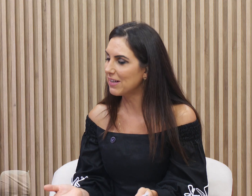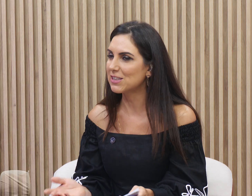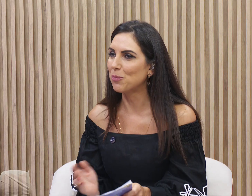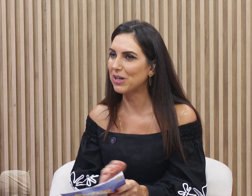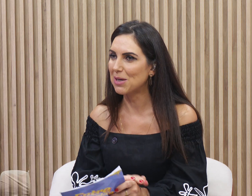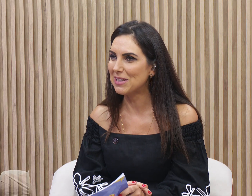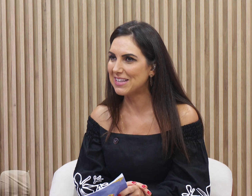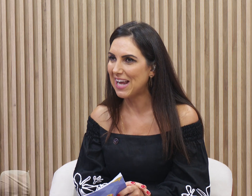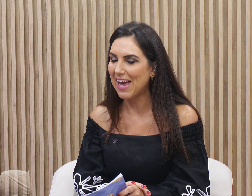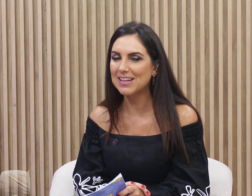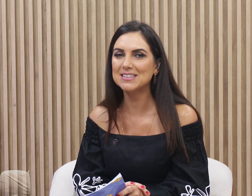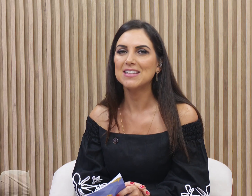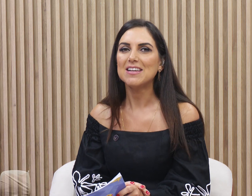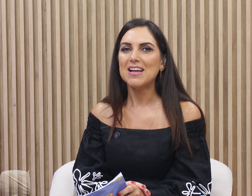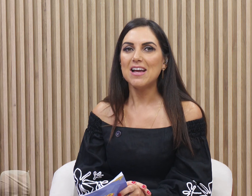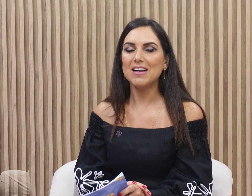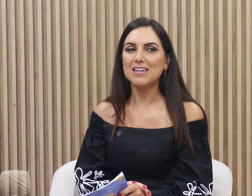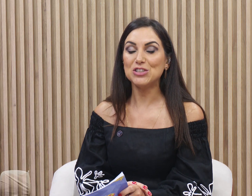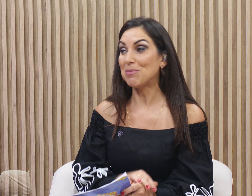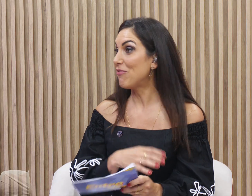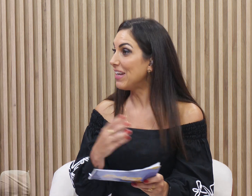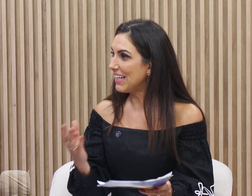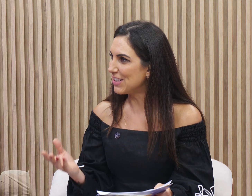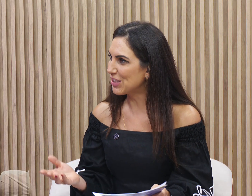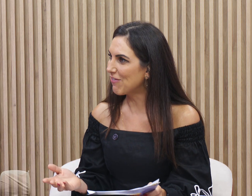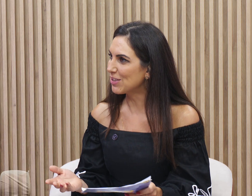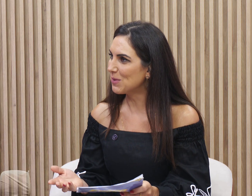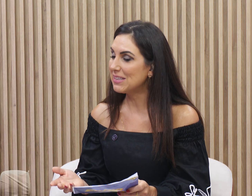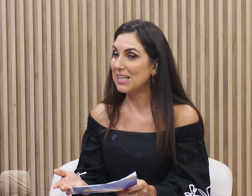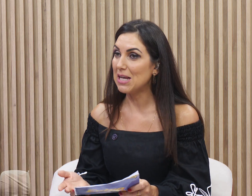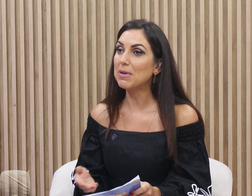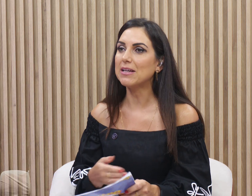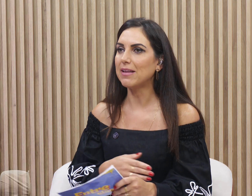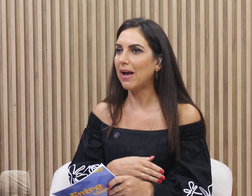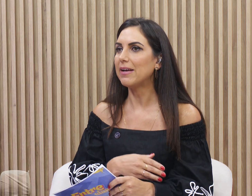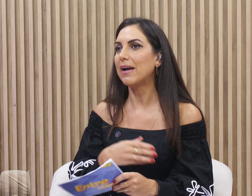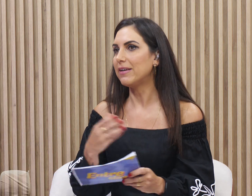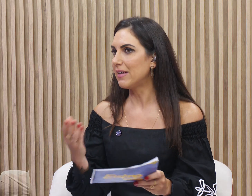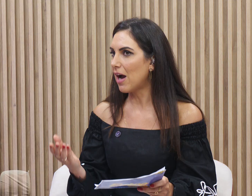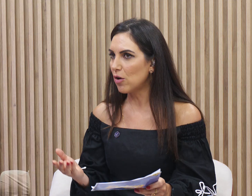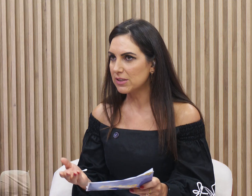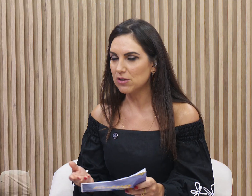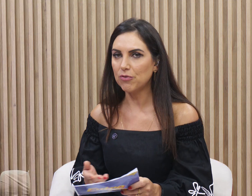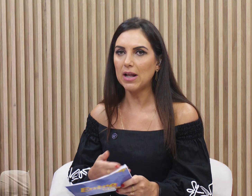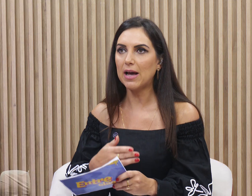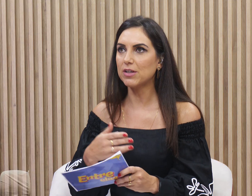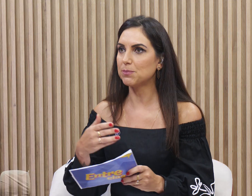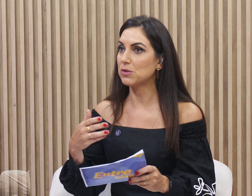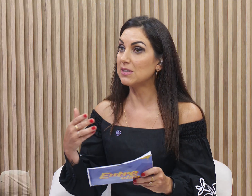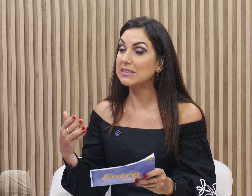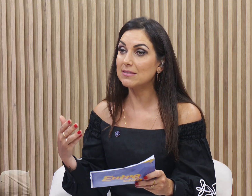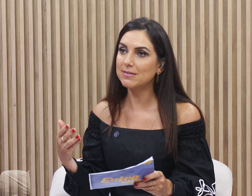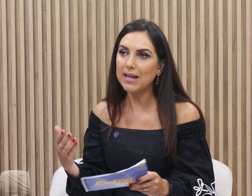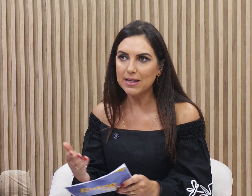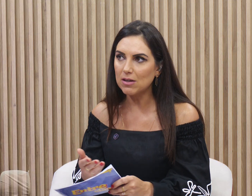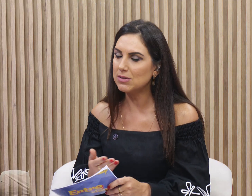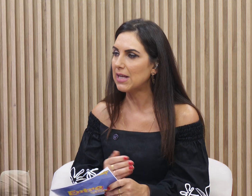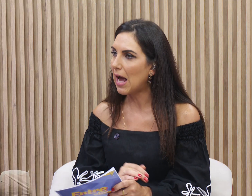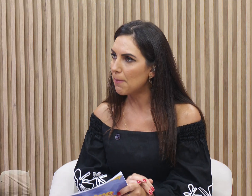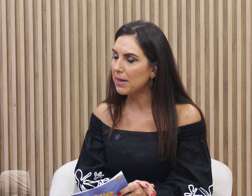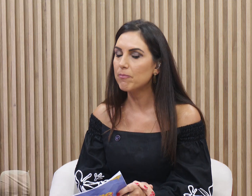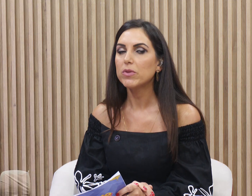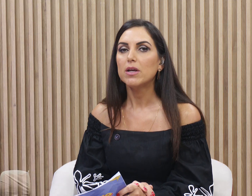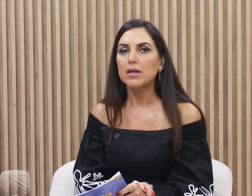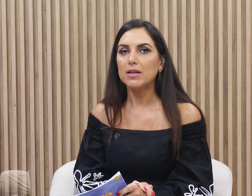muito bem-vindas ao programa Entre Elas. A gente está bem feliz de gravar sobre esse tema que está aí em alta, sendo falado, que as pessoas às vezes têm e